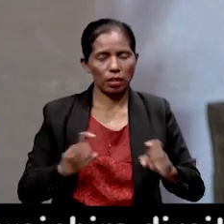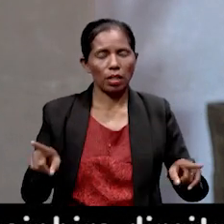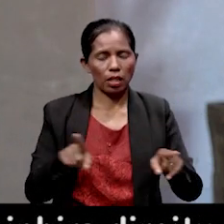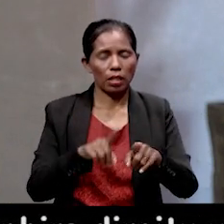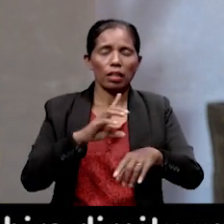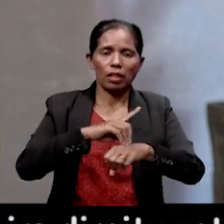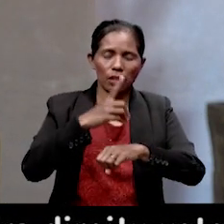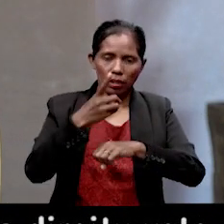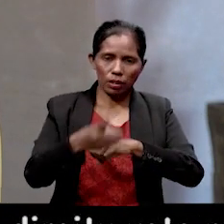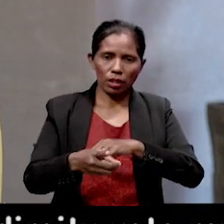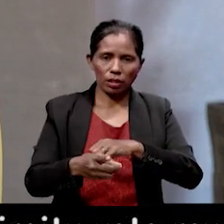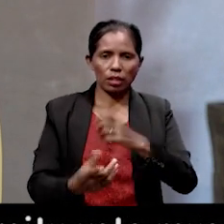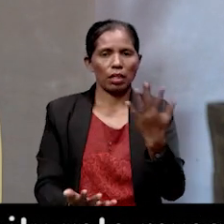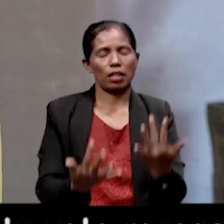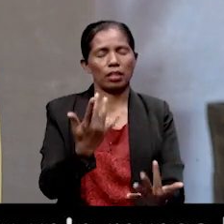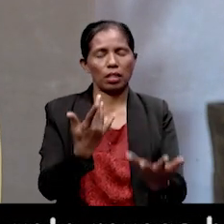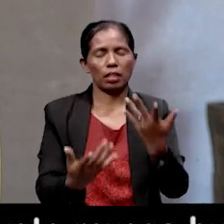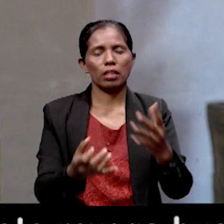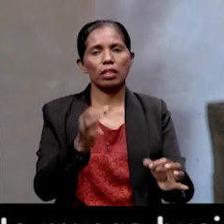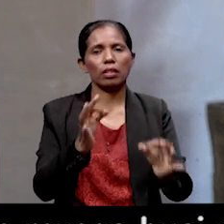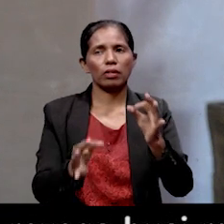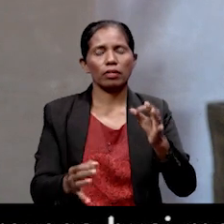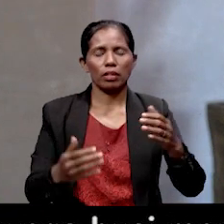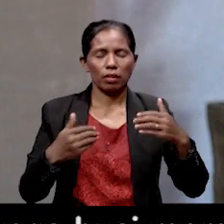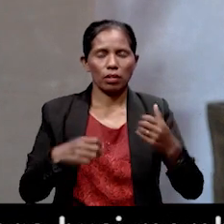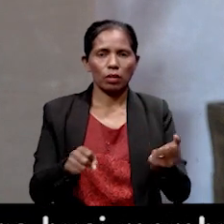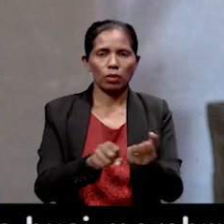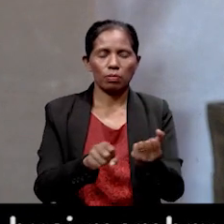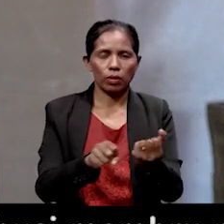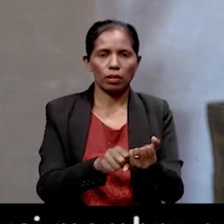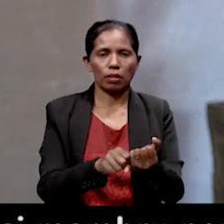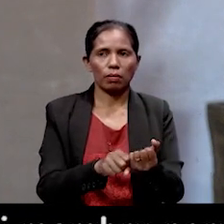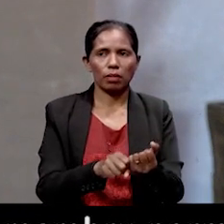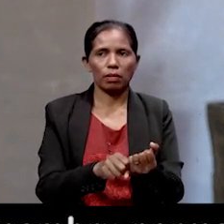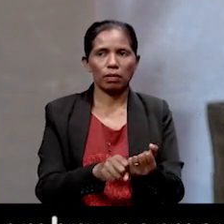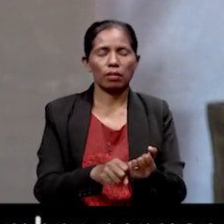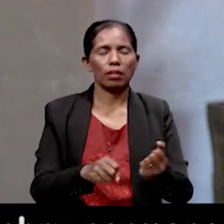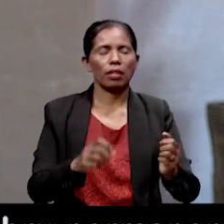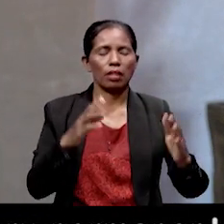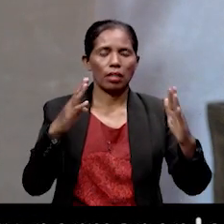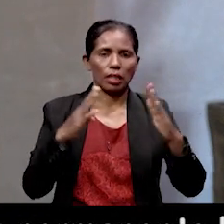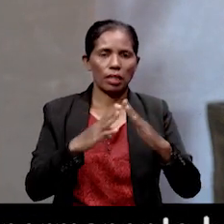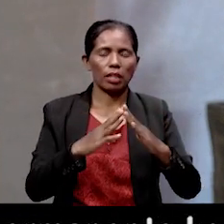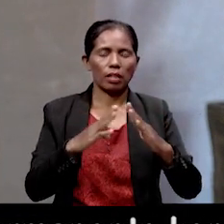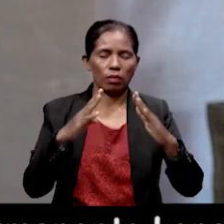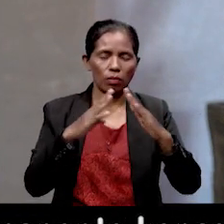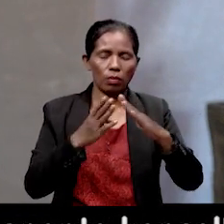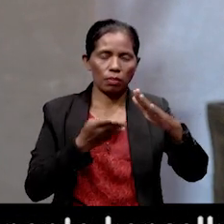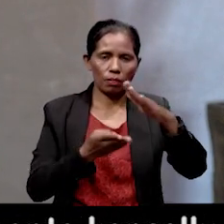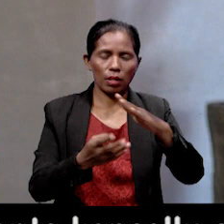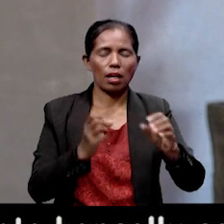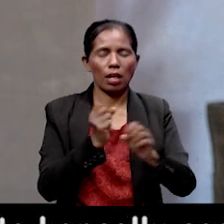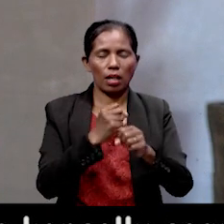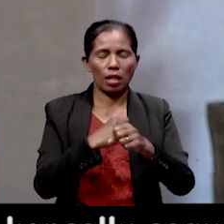inundasaun incendio kariki ha nomos apoio ba itania umama hombalo nebe ma ka bahalo visita